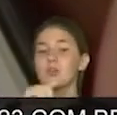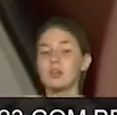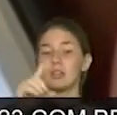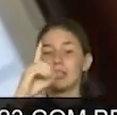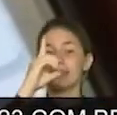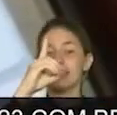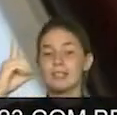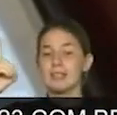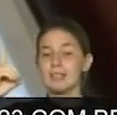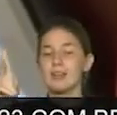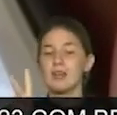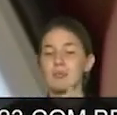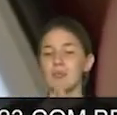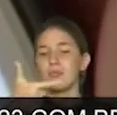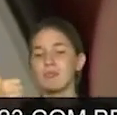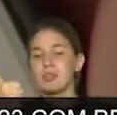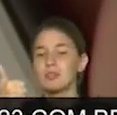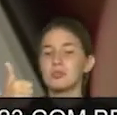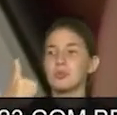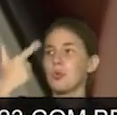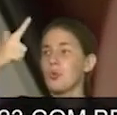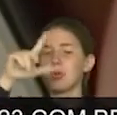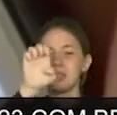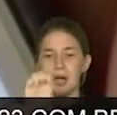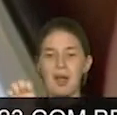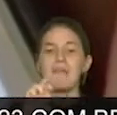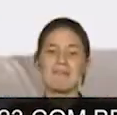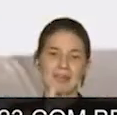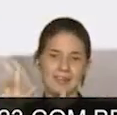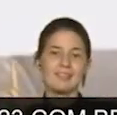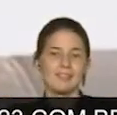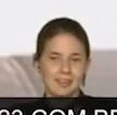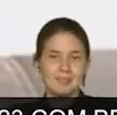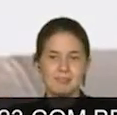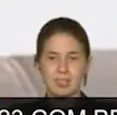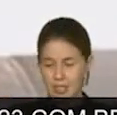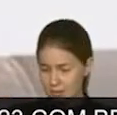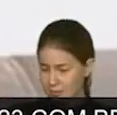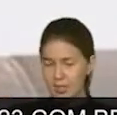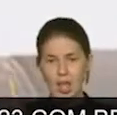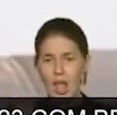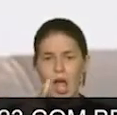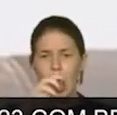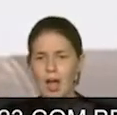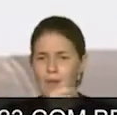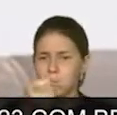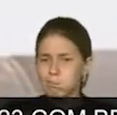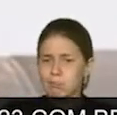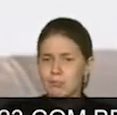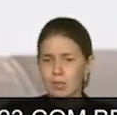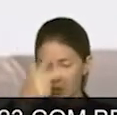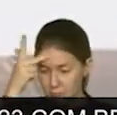de cidades diferentes, por exemplo. O Pix é uma transferência instantânea. E aí cabe a quem